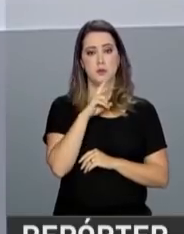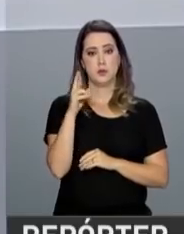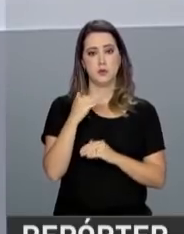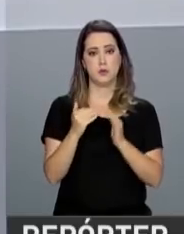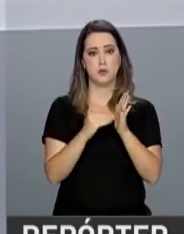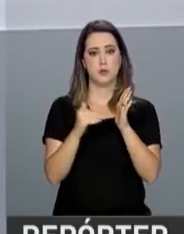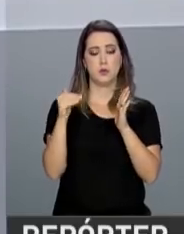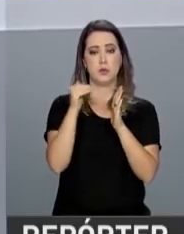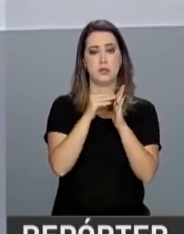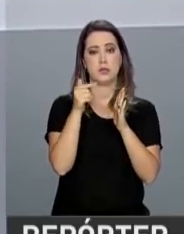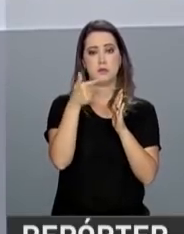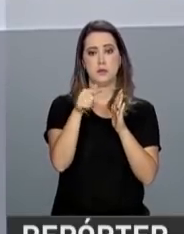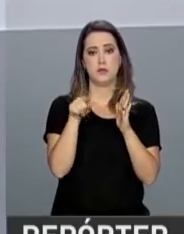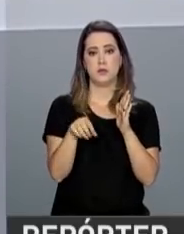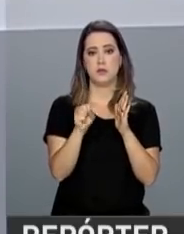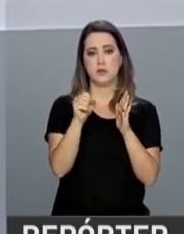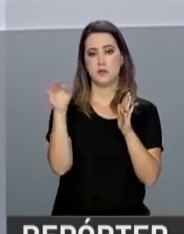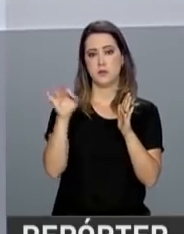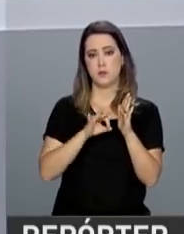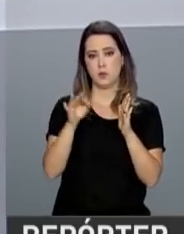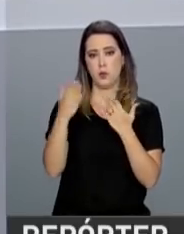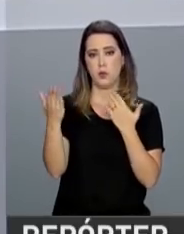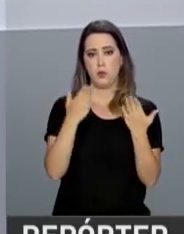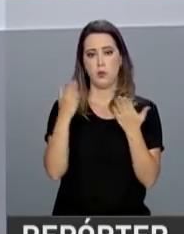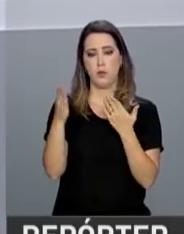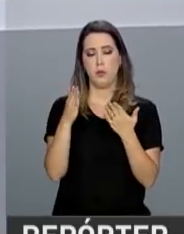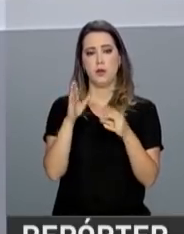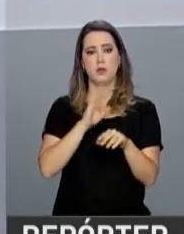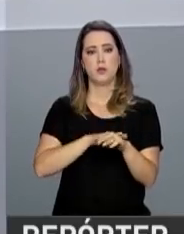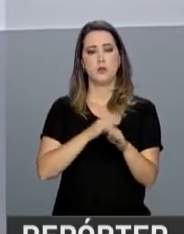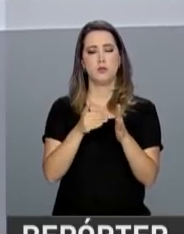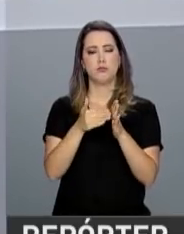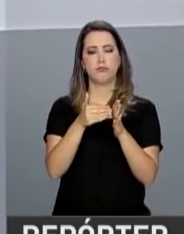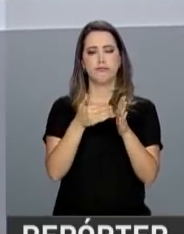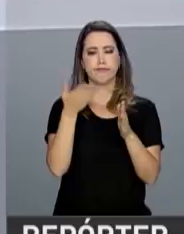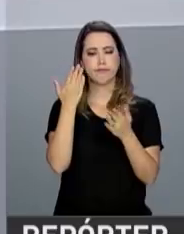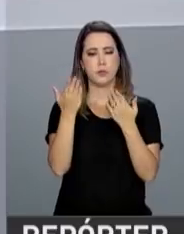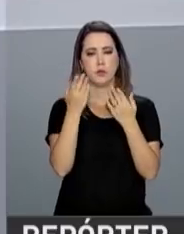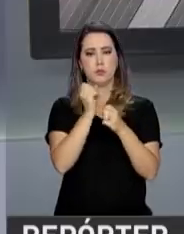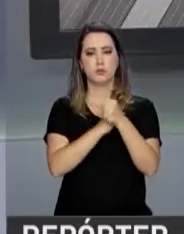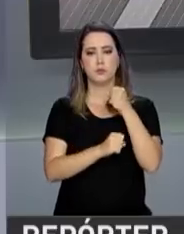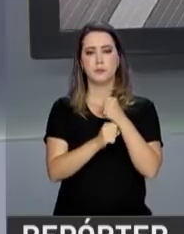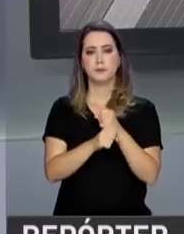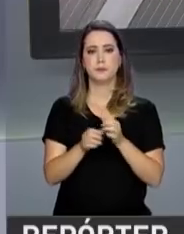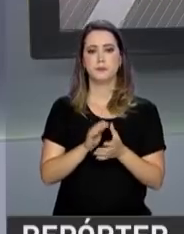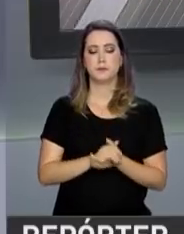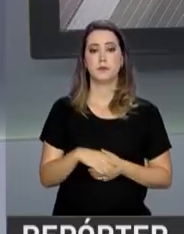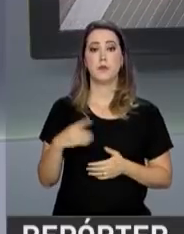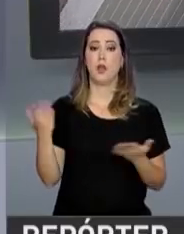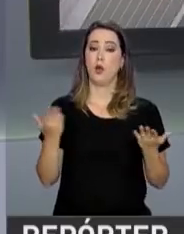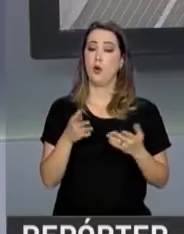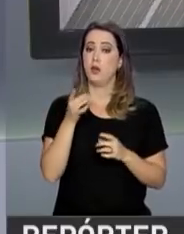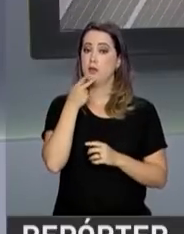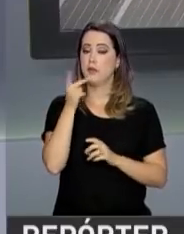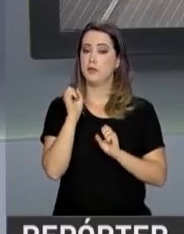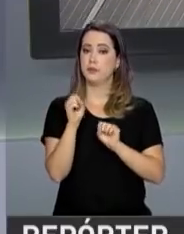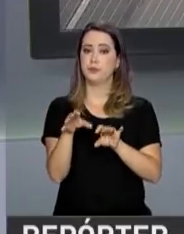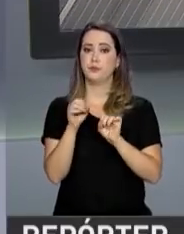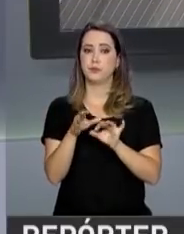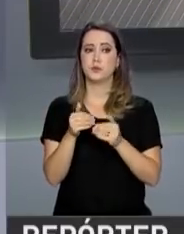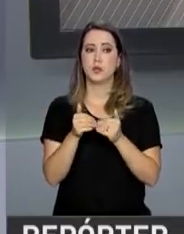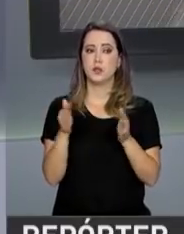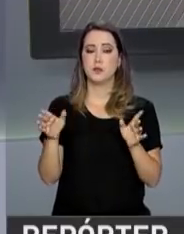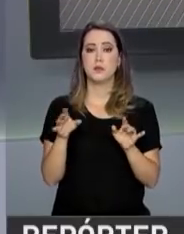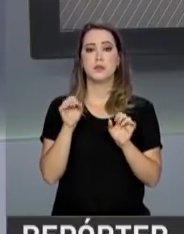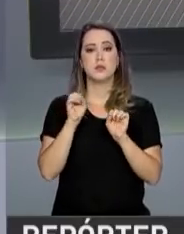de 7,8 por cento em relação ao mesmo período do ano passado o assunto agora a educação estão